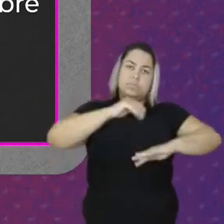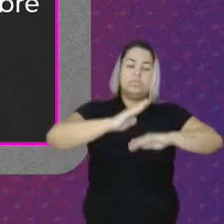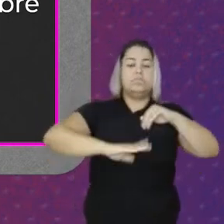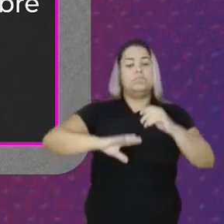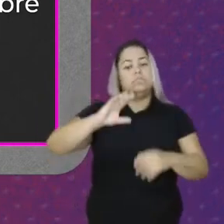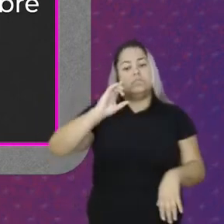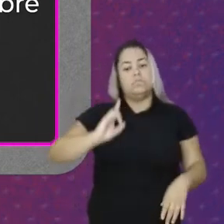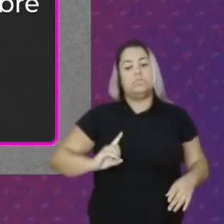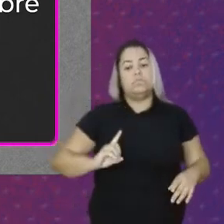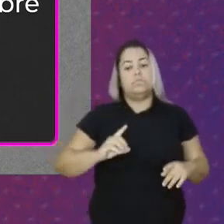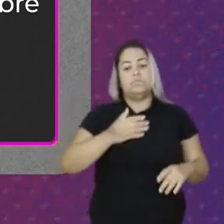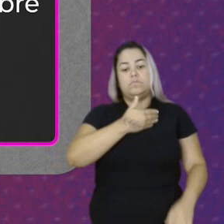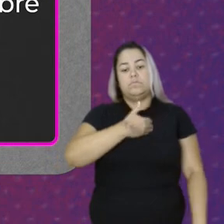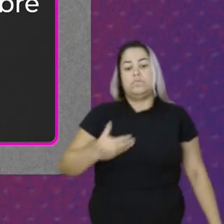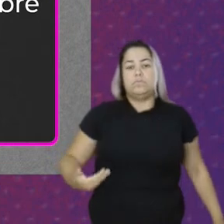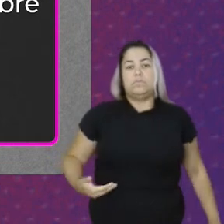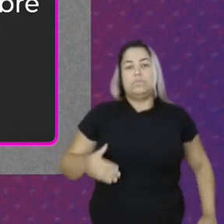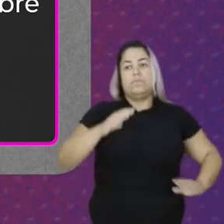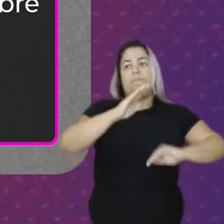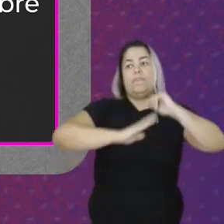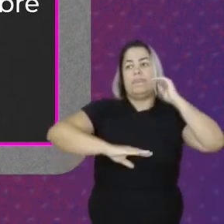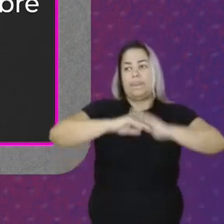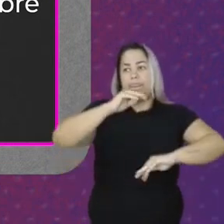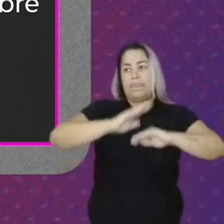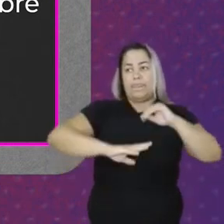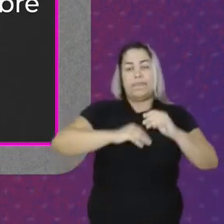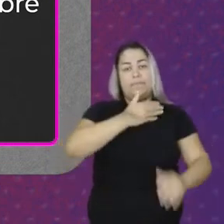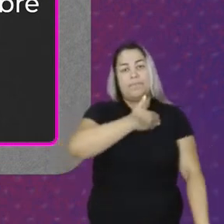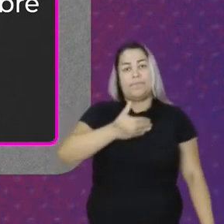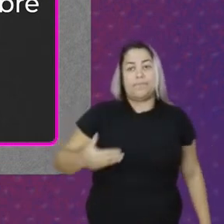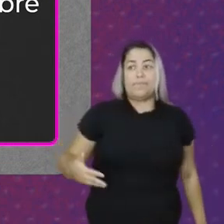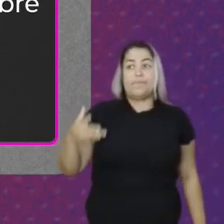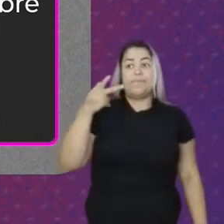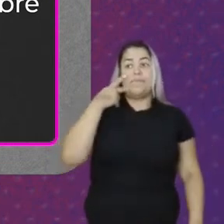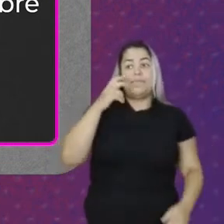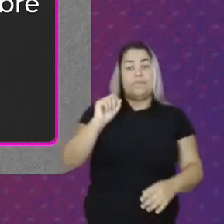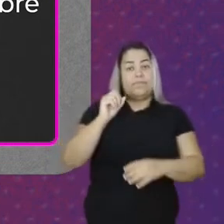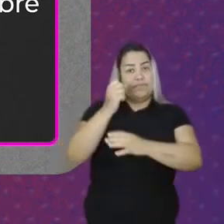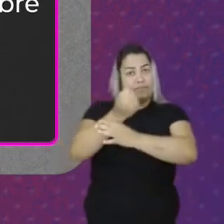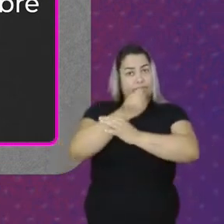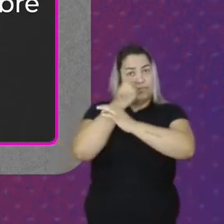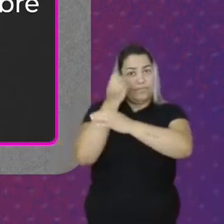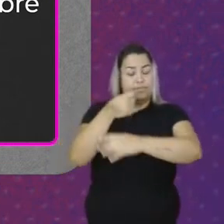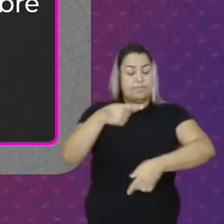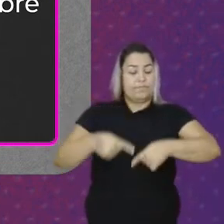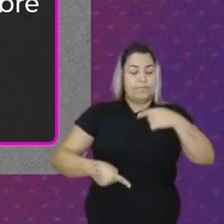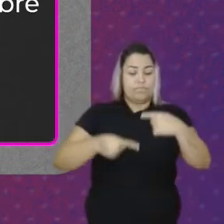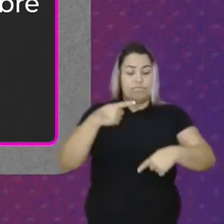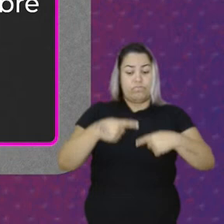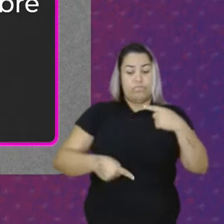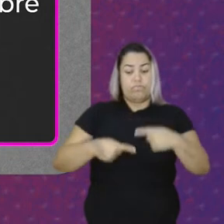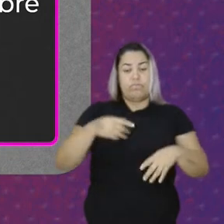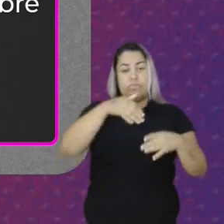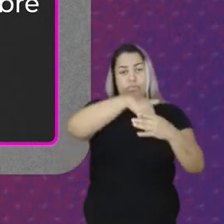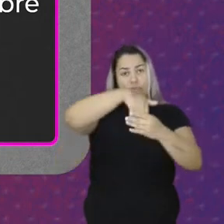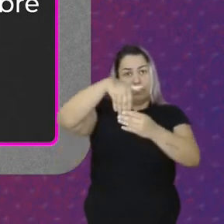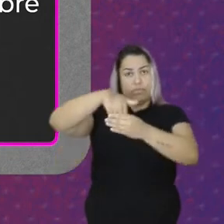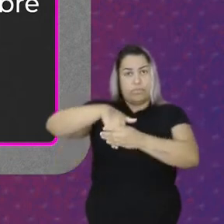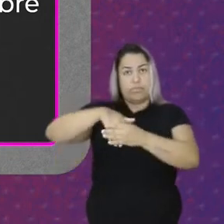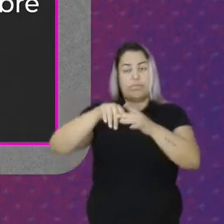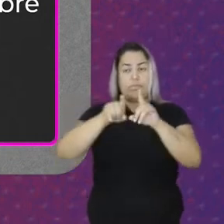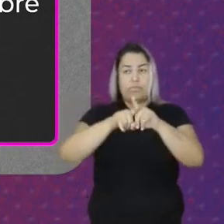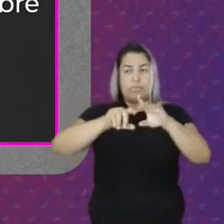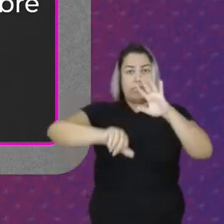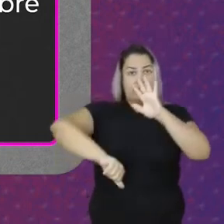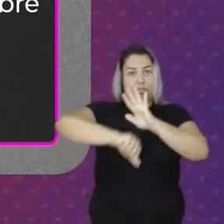direitos políticos e de suas funções públicas, e para assegurar a participação de mulheres em debates eleitorais, e dispõe sobre os